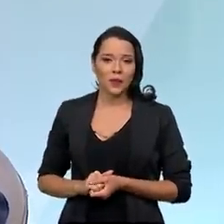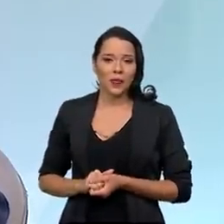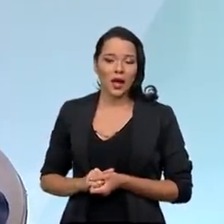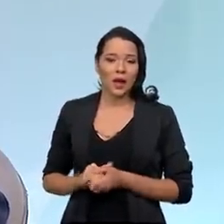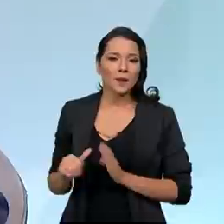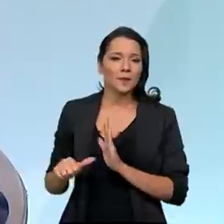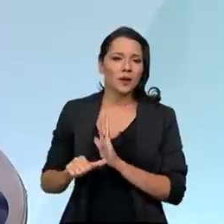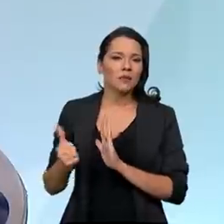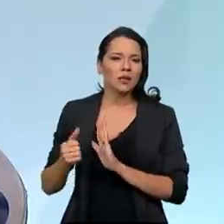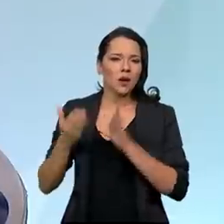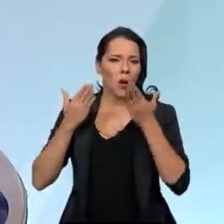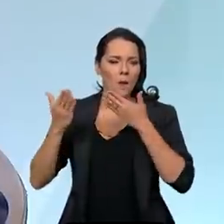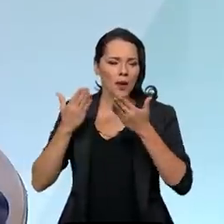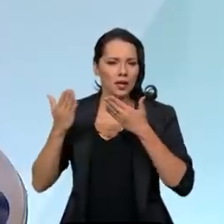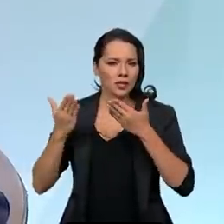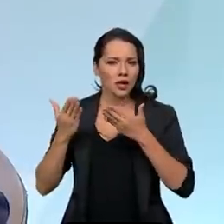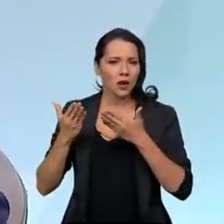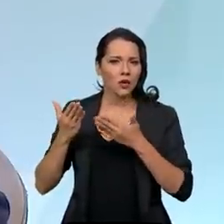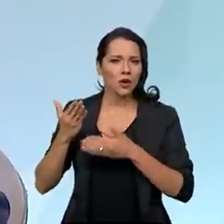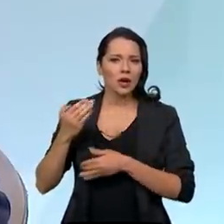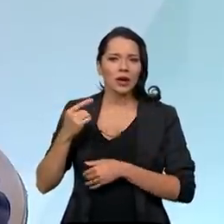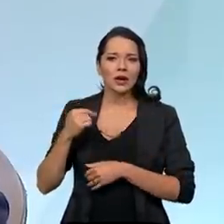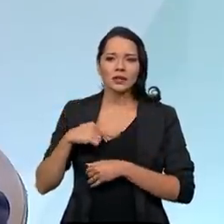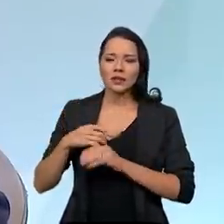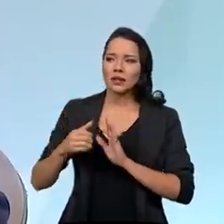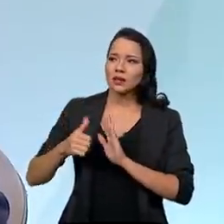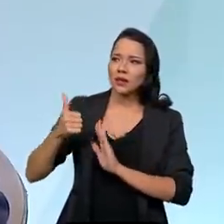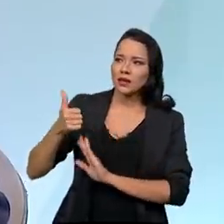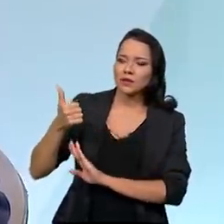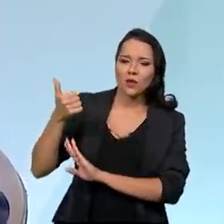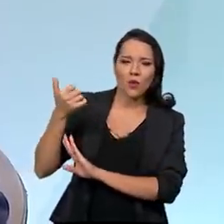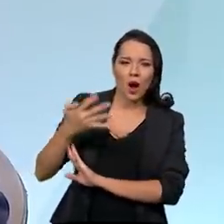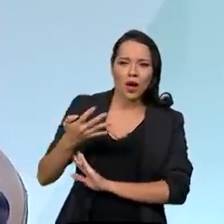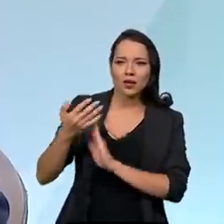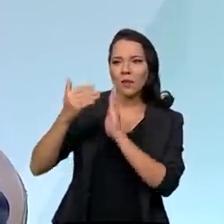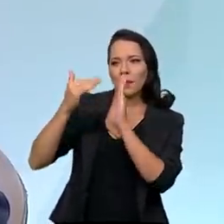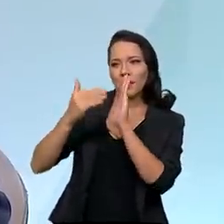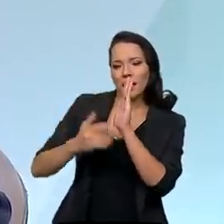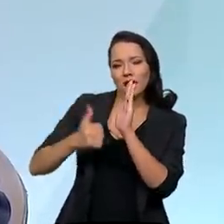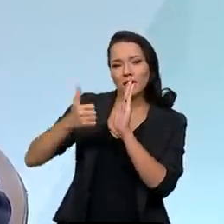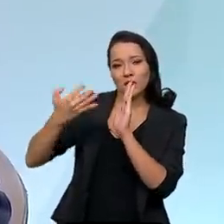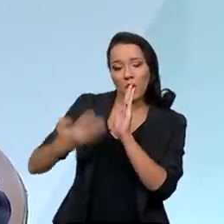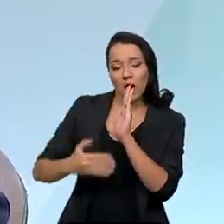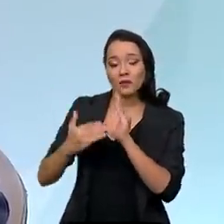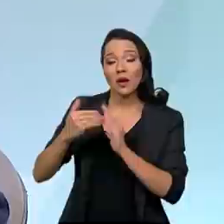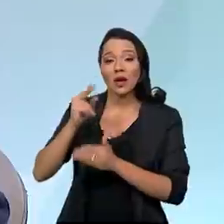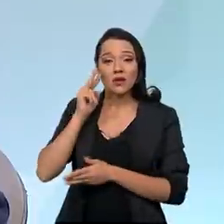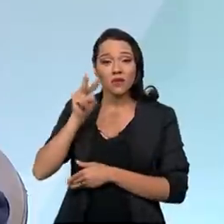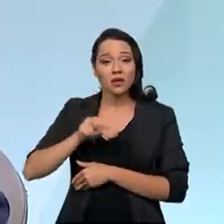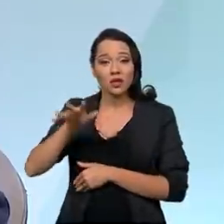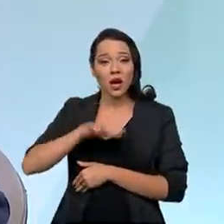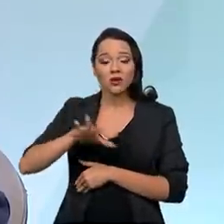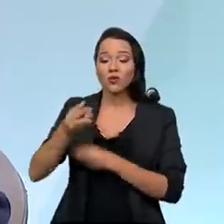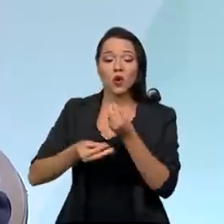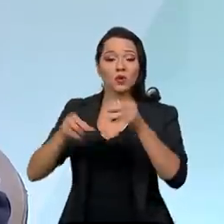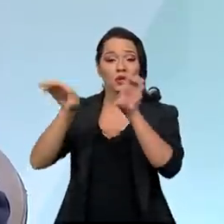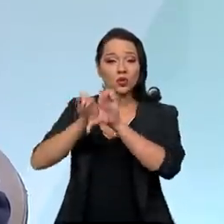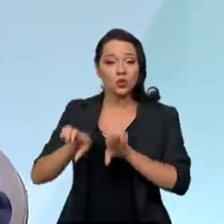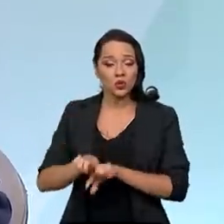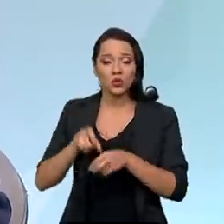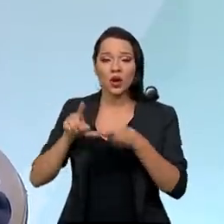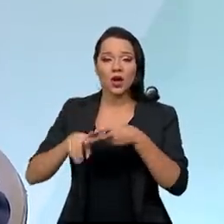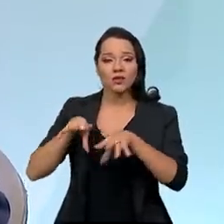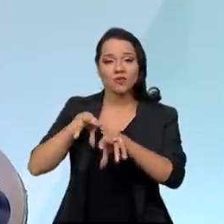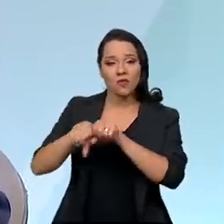Primeiro, essa comparação nos colocando em 14º lugar e considerando esses cenários de estrutura,